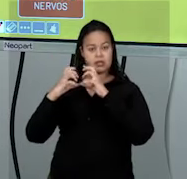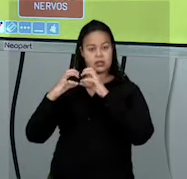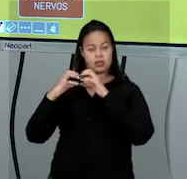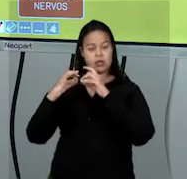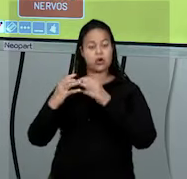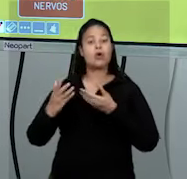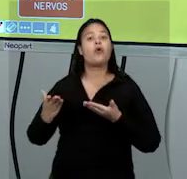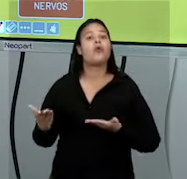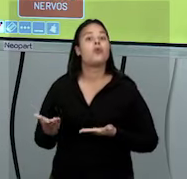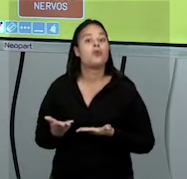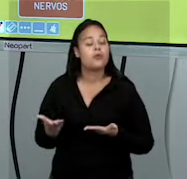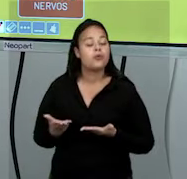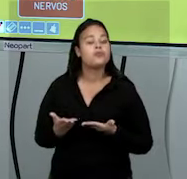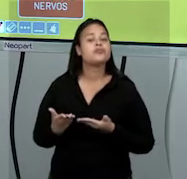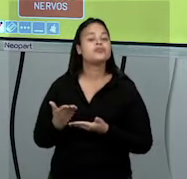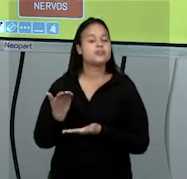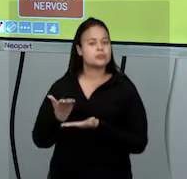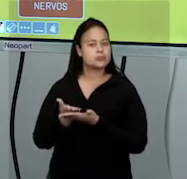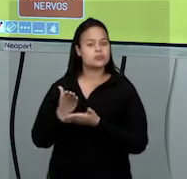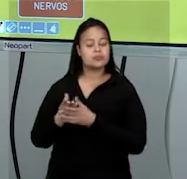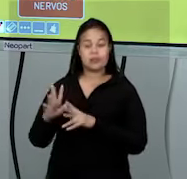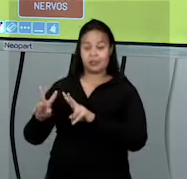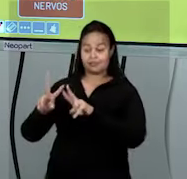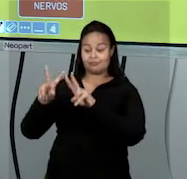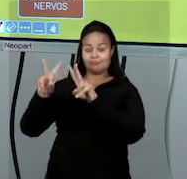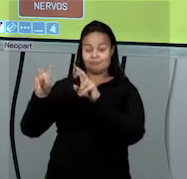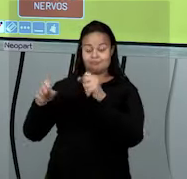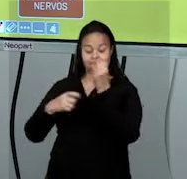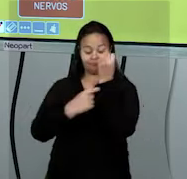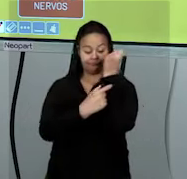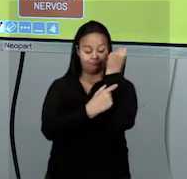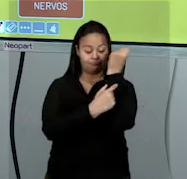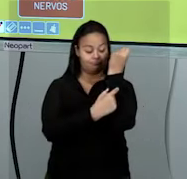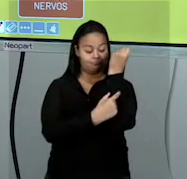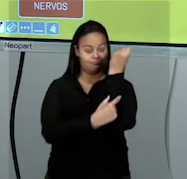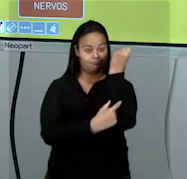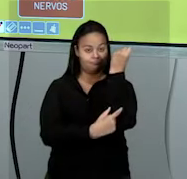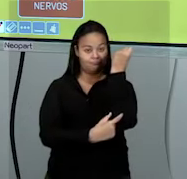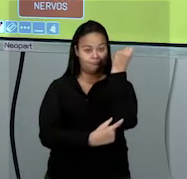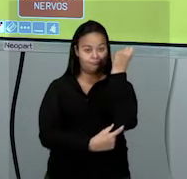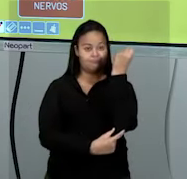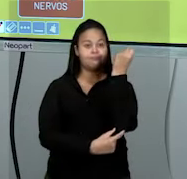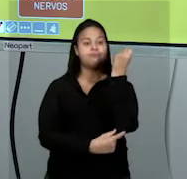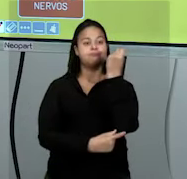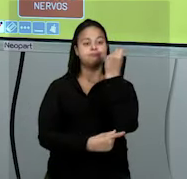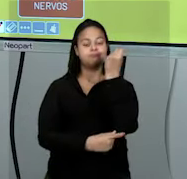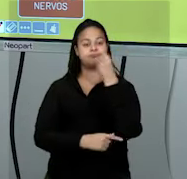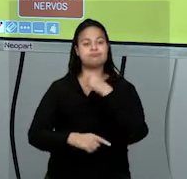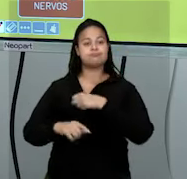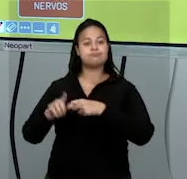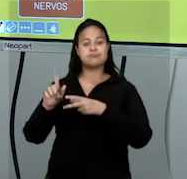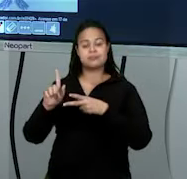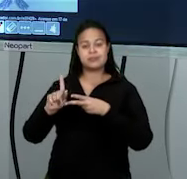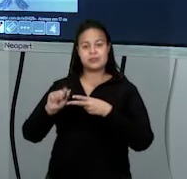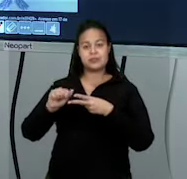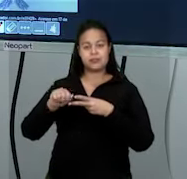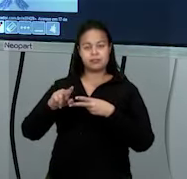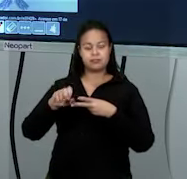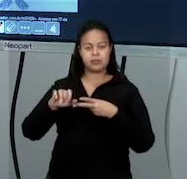aula de hoje, vamos estudar sobre a medula espinhal, os gânglios e nervos.